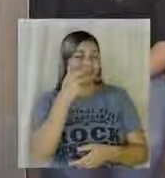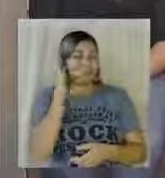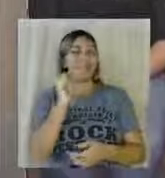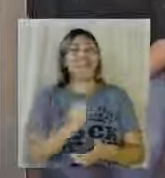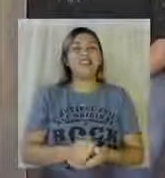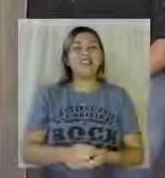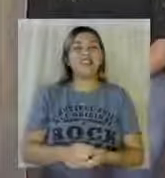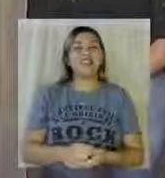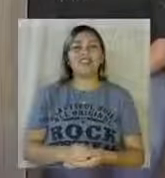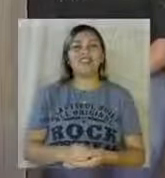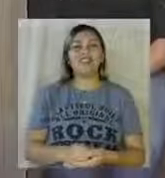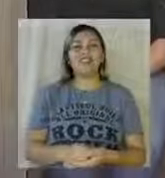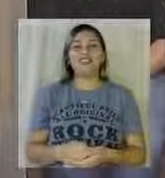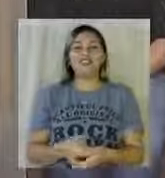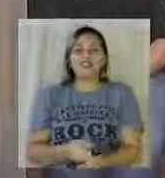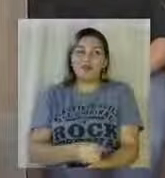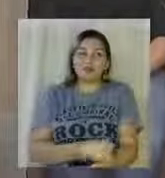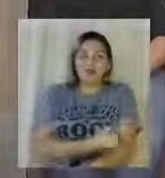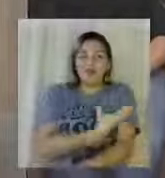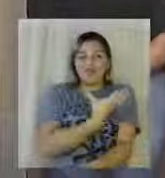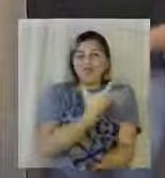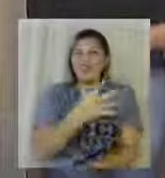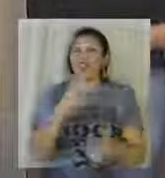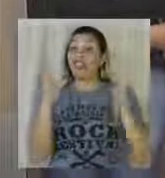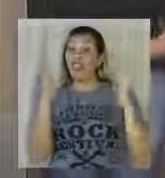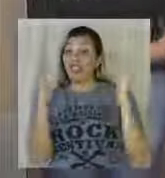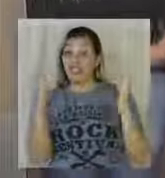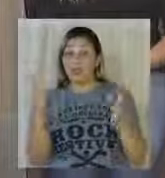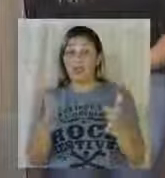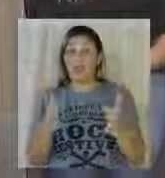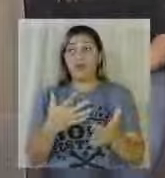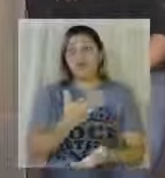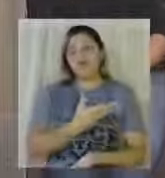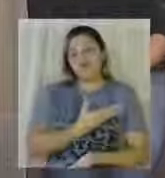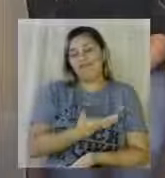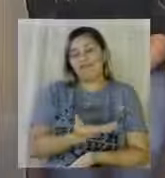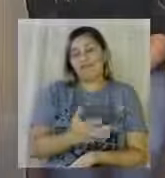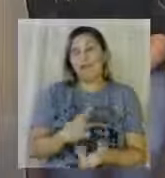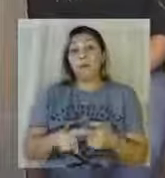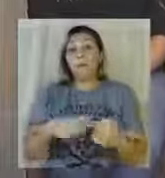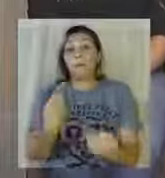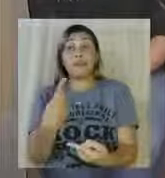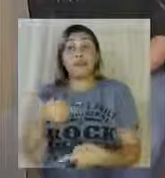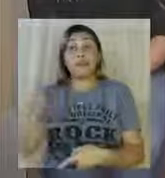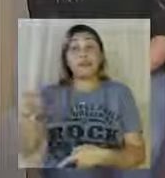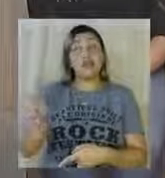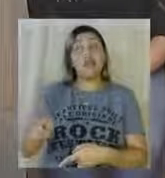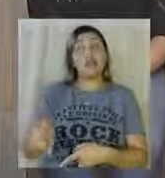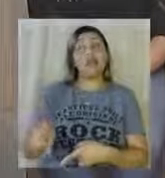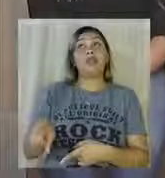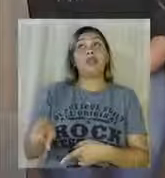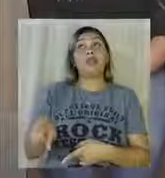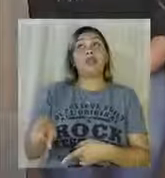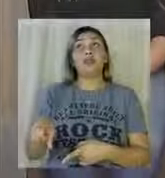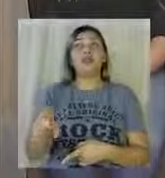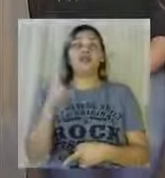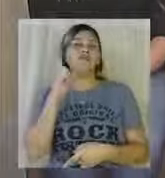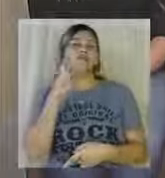linda. Senti desejo de namorar no meu coração. Mas ele não